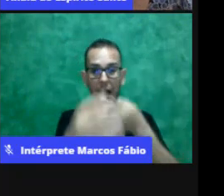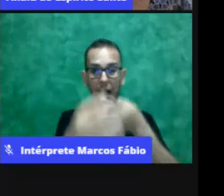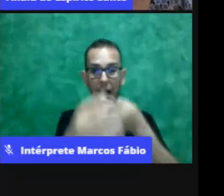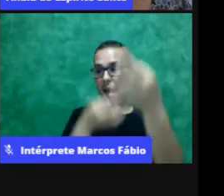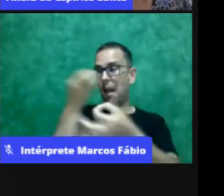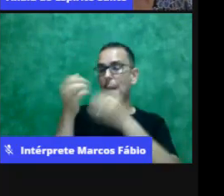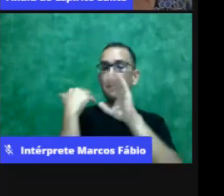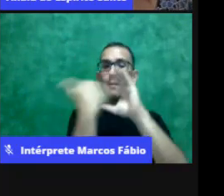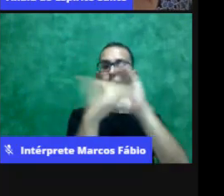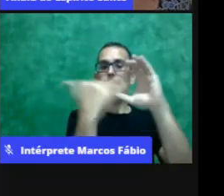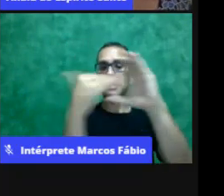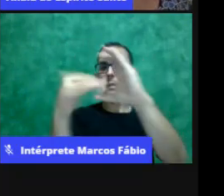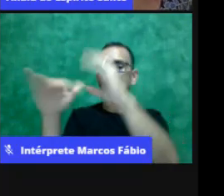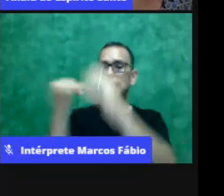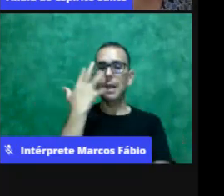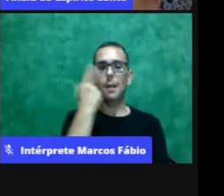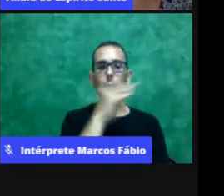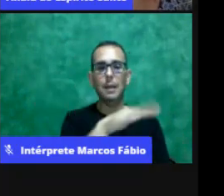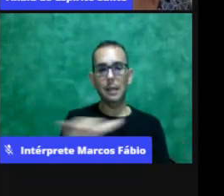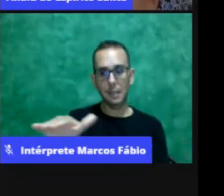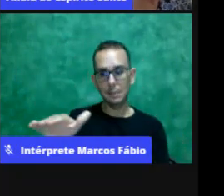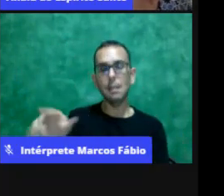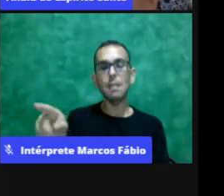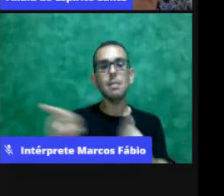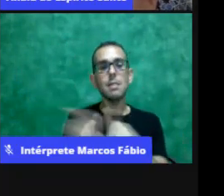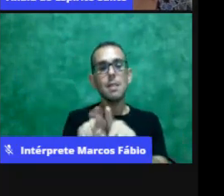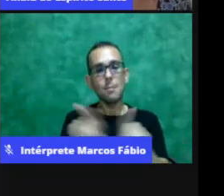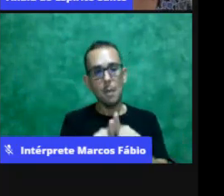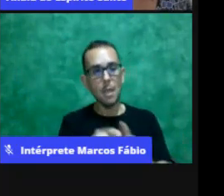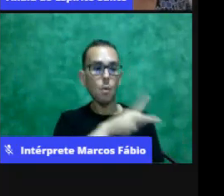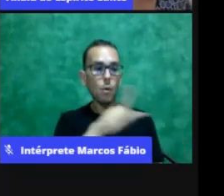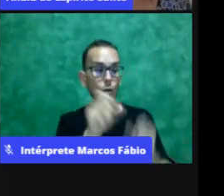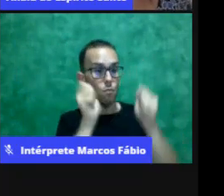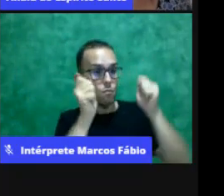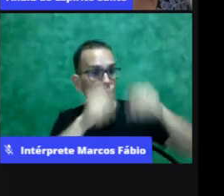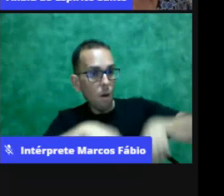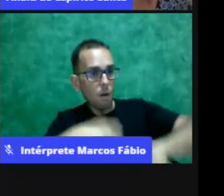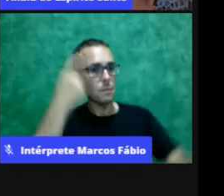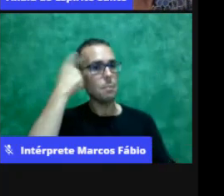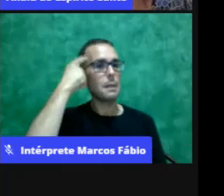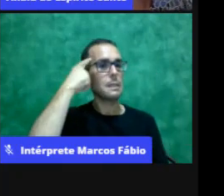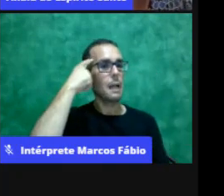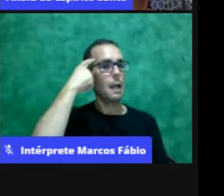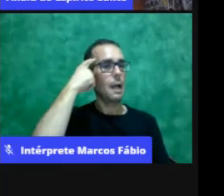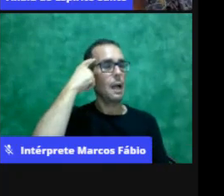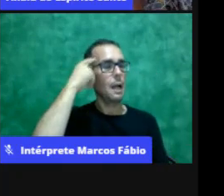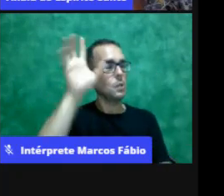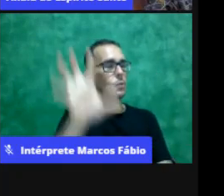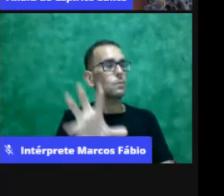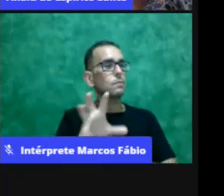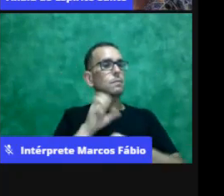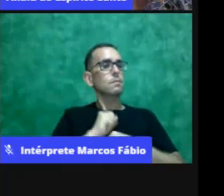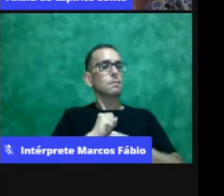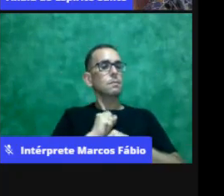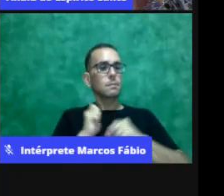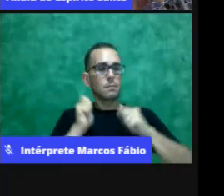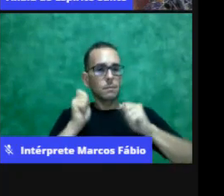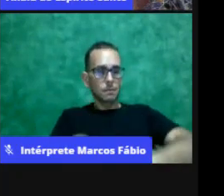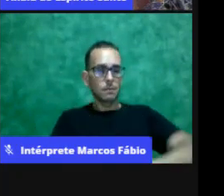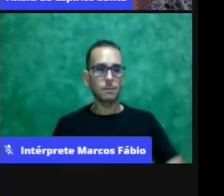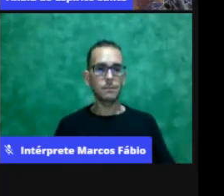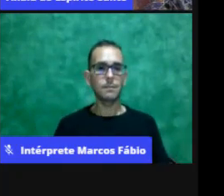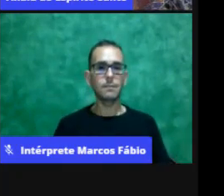para mandar para as crianças, como também o professor pode pensar e se inspirar neles. Passa para frente, por favor.